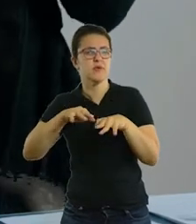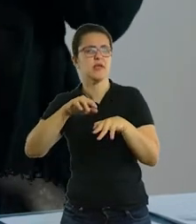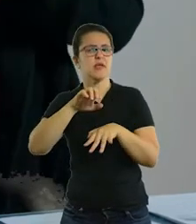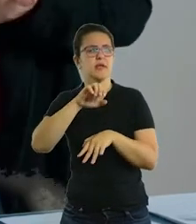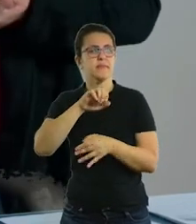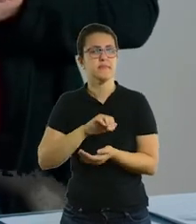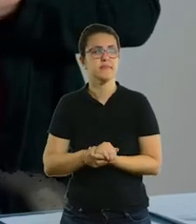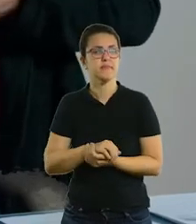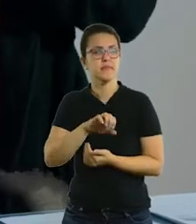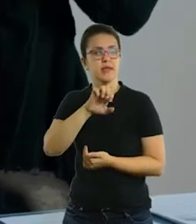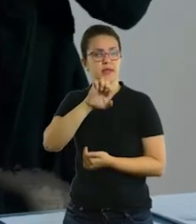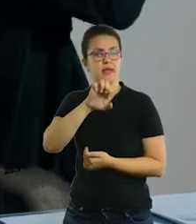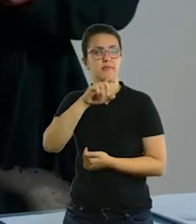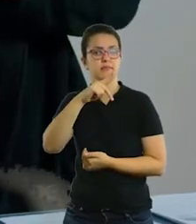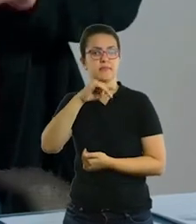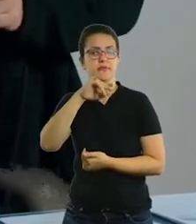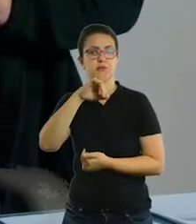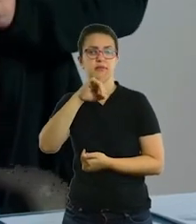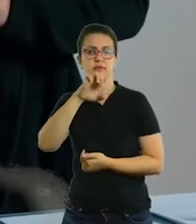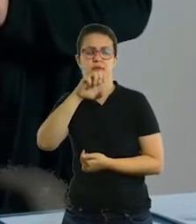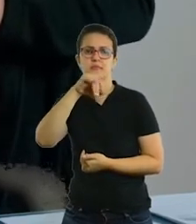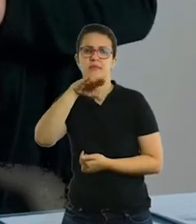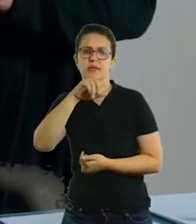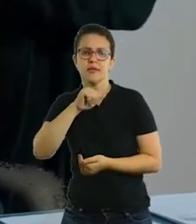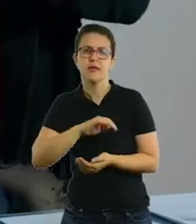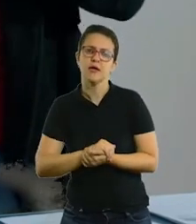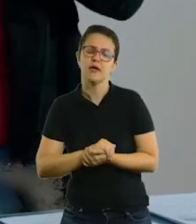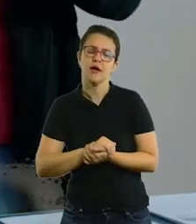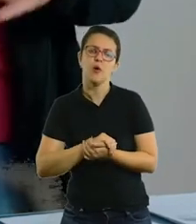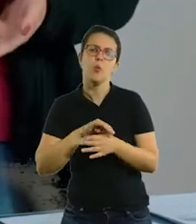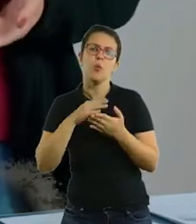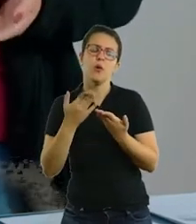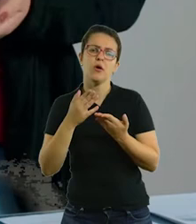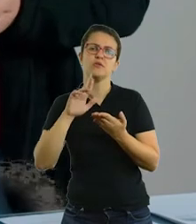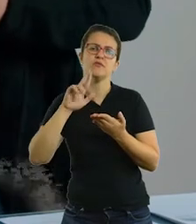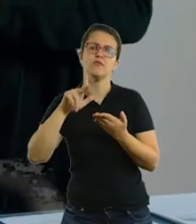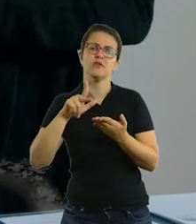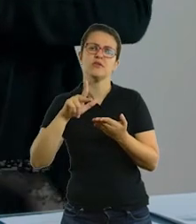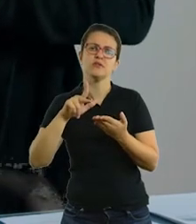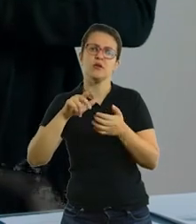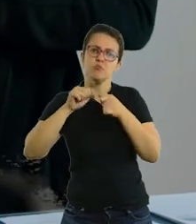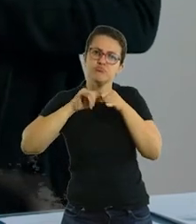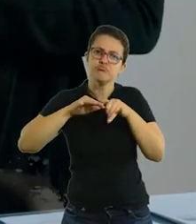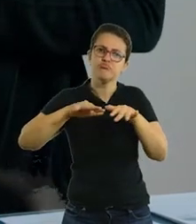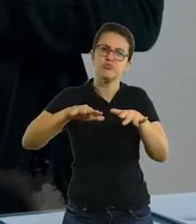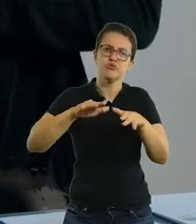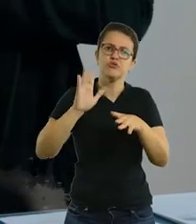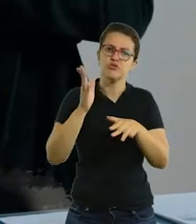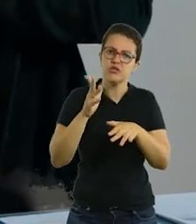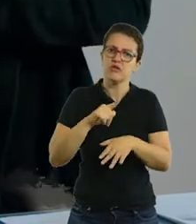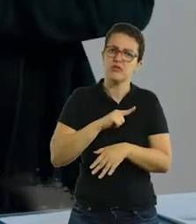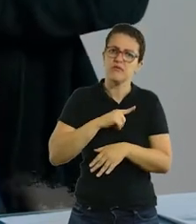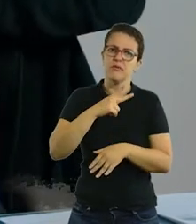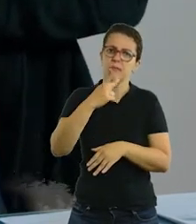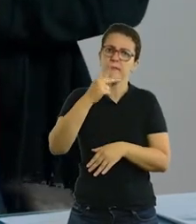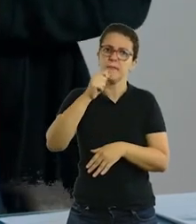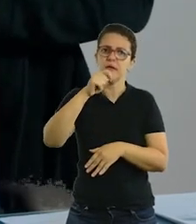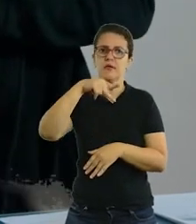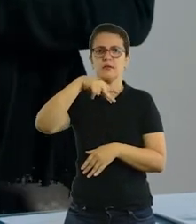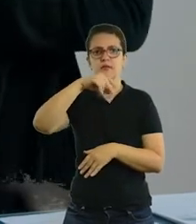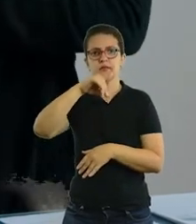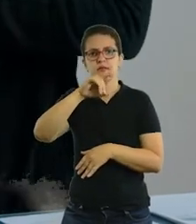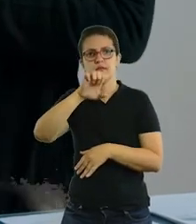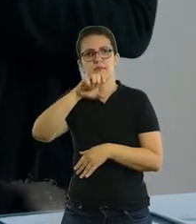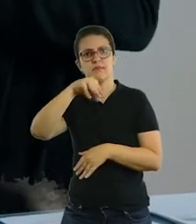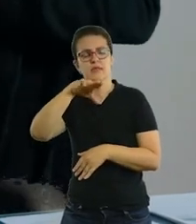epidemia e pandemia? Que nós conhecemos as duas palavras, né? Mas qual a diferença entre elas? Já houveram outras pandemias na